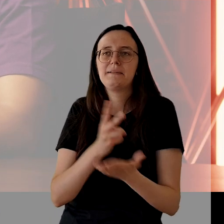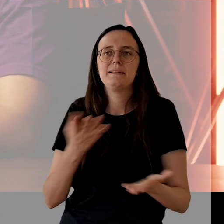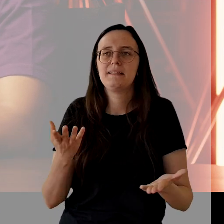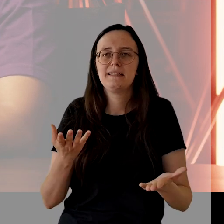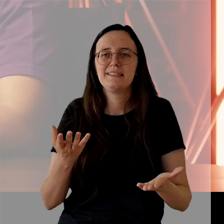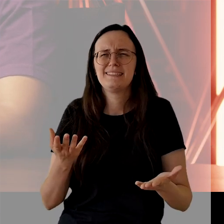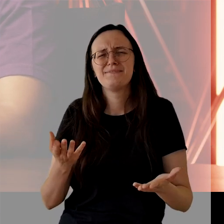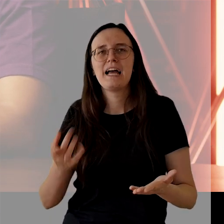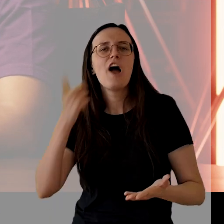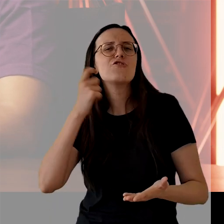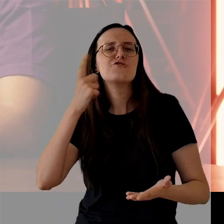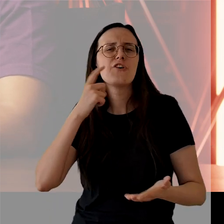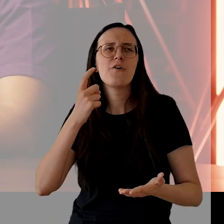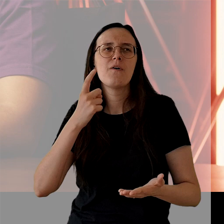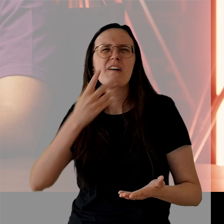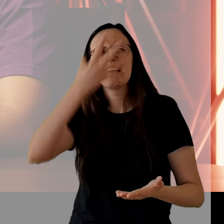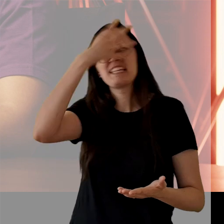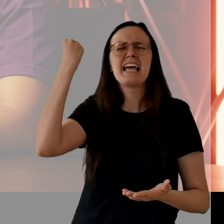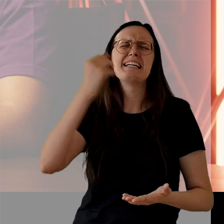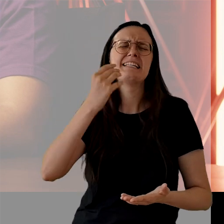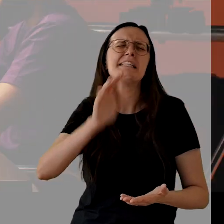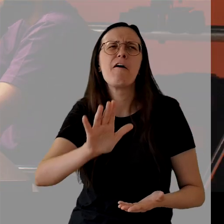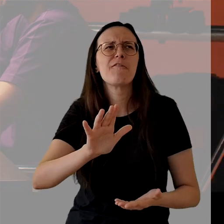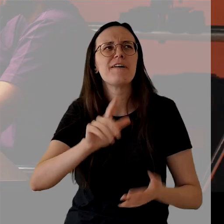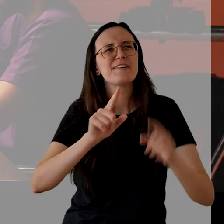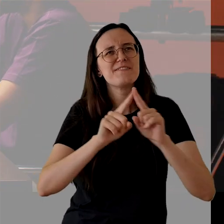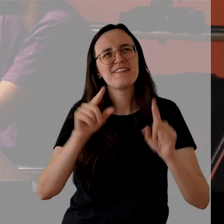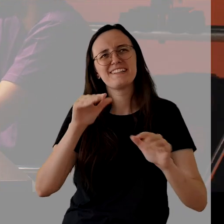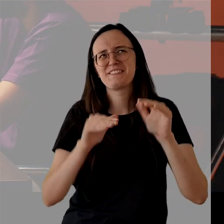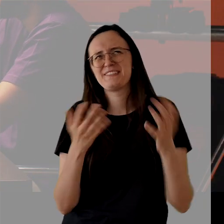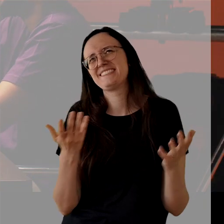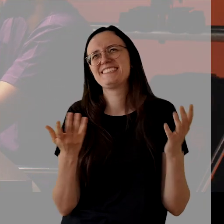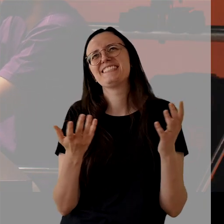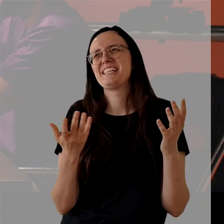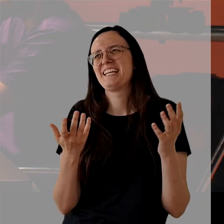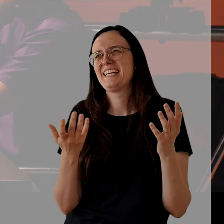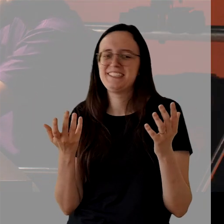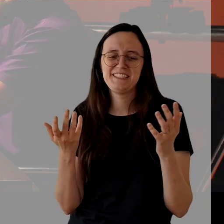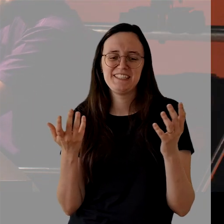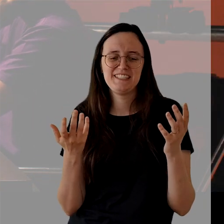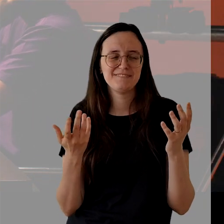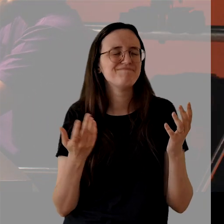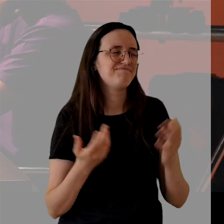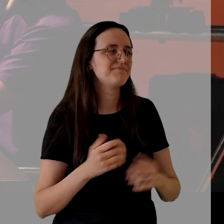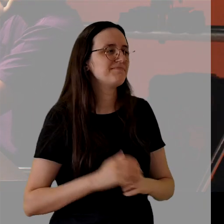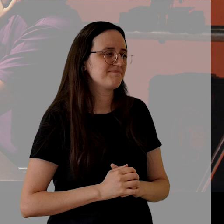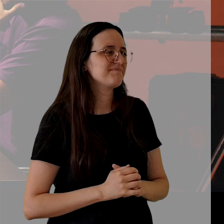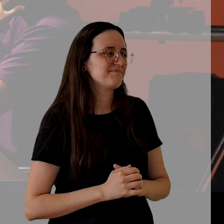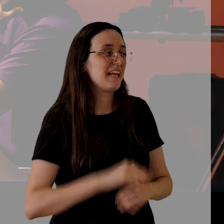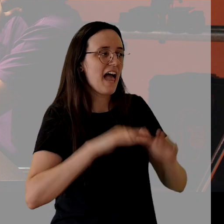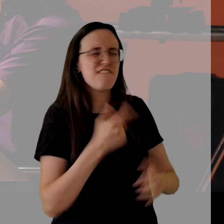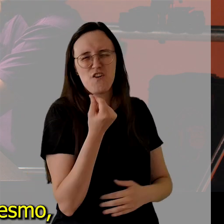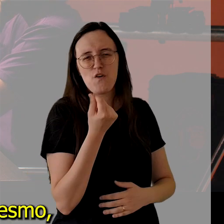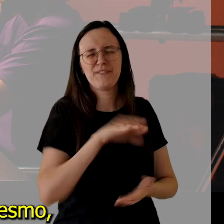dizer que o som não é lembrado, mas talvez não seja. Mas talvez... É um custo que é meio que deixado de lado,